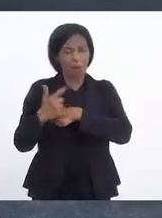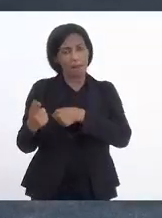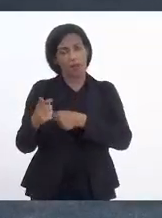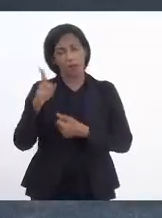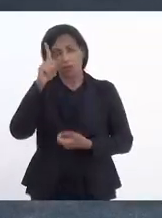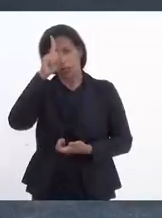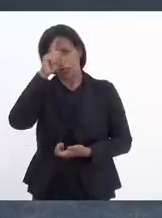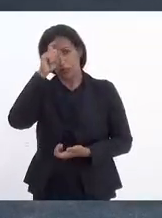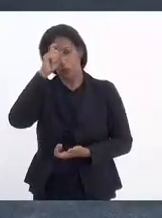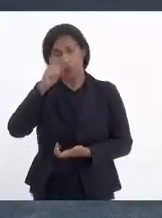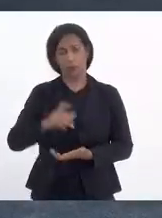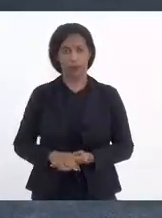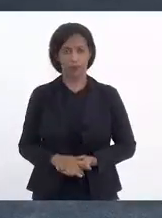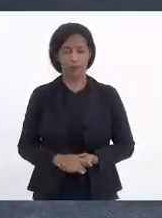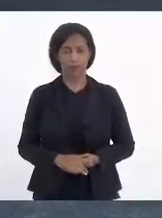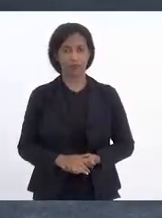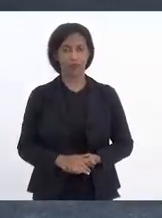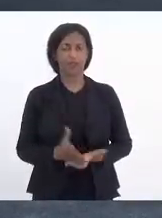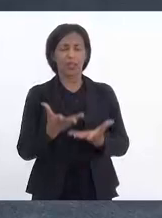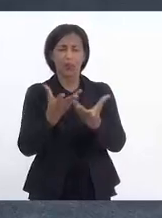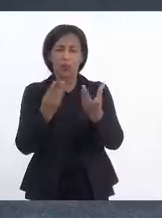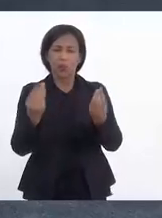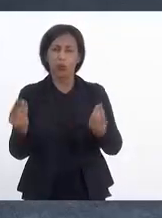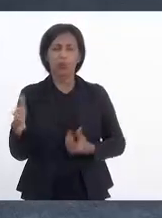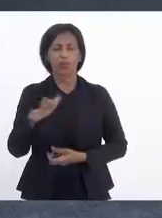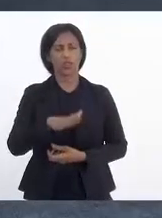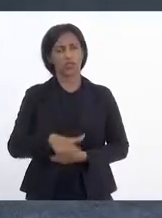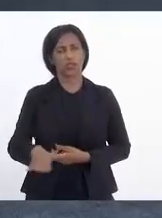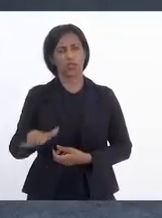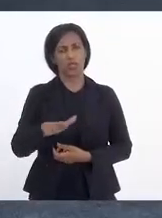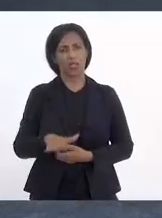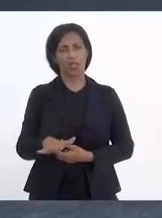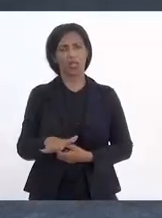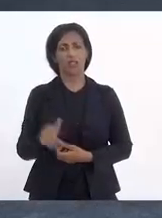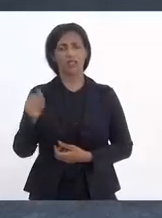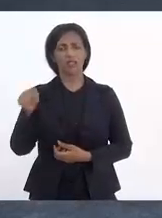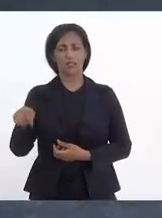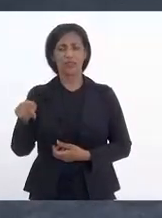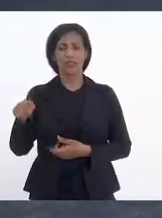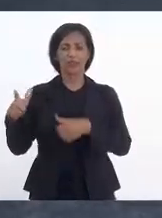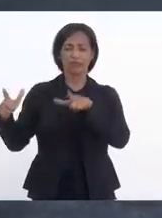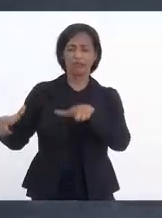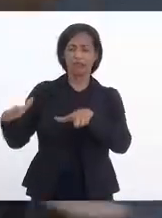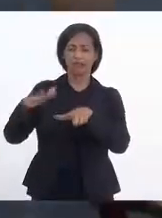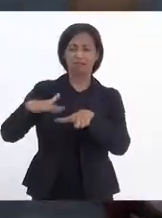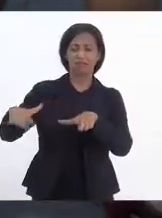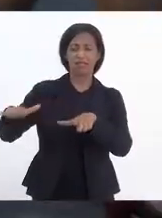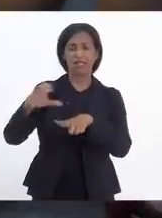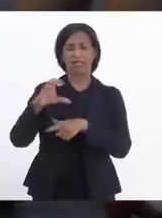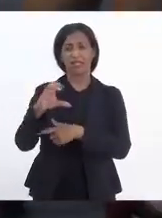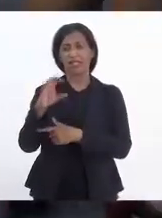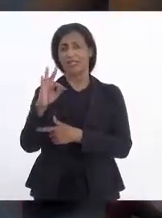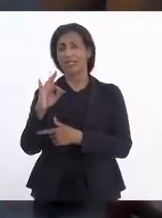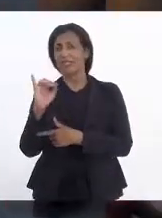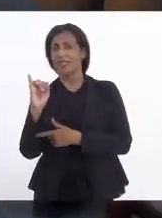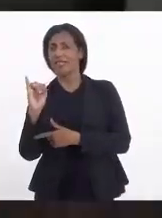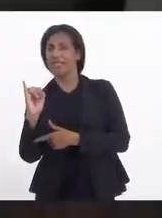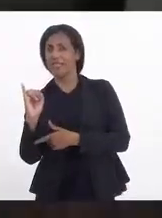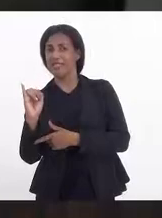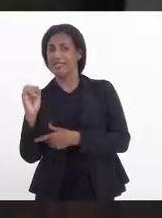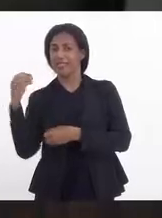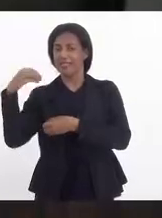ela está internada o e muitas crianças tia Ju ficam nesses espaços que estão CTI né